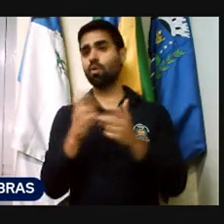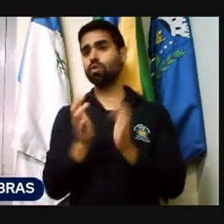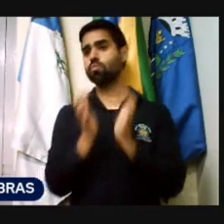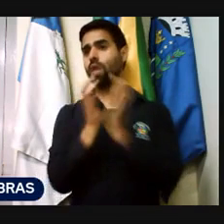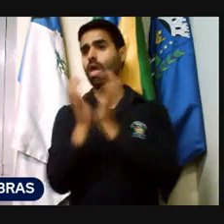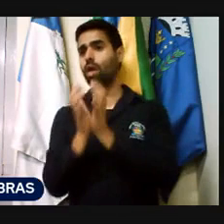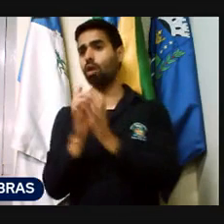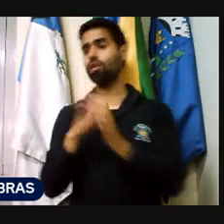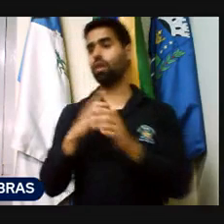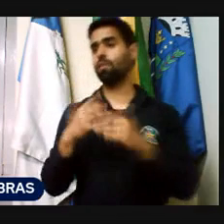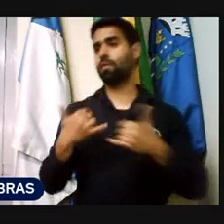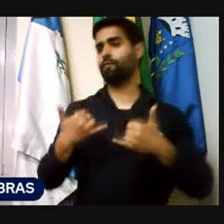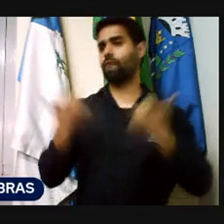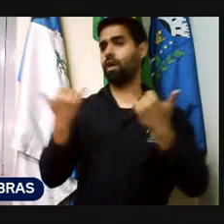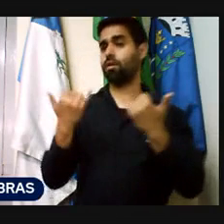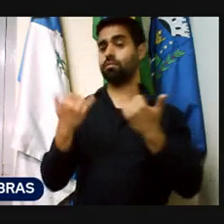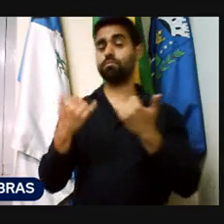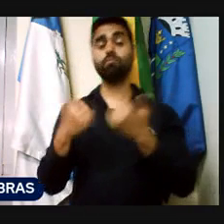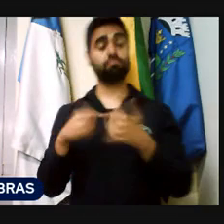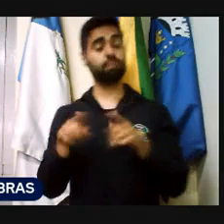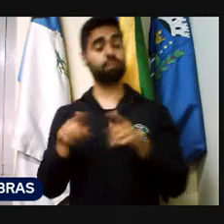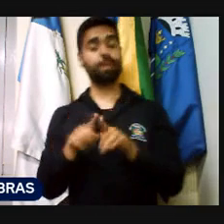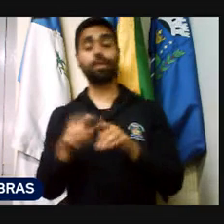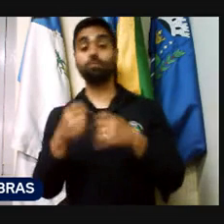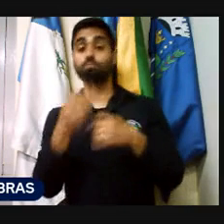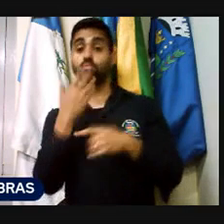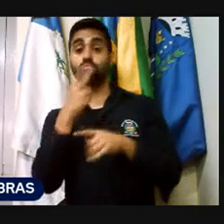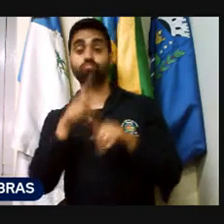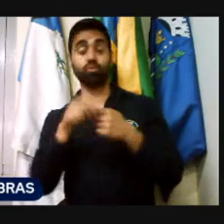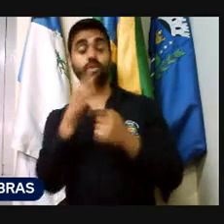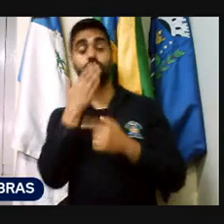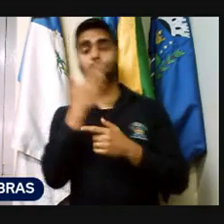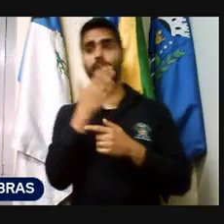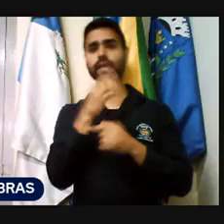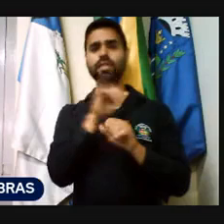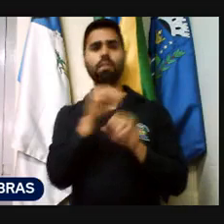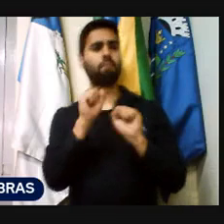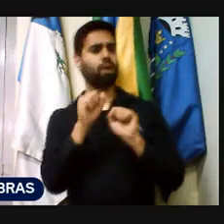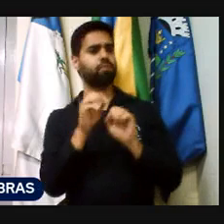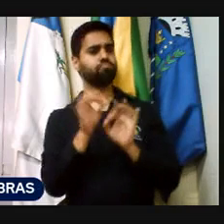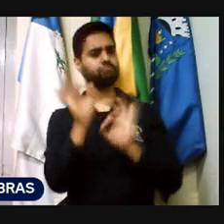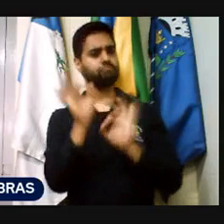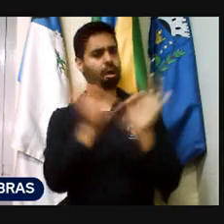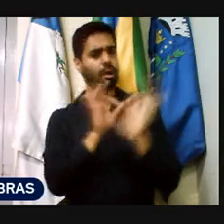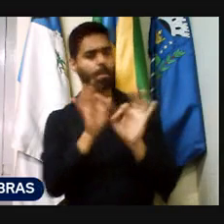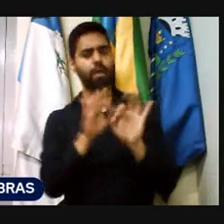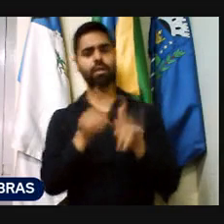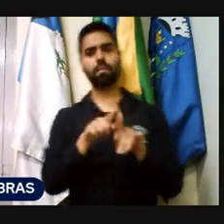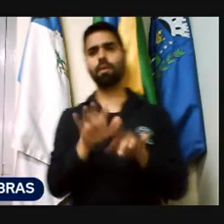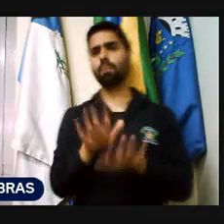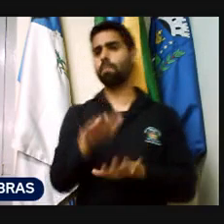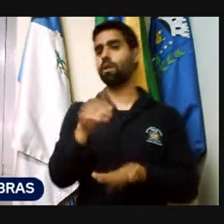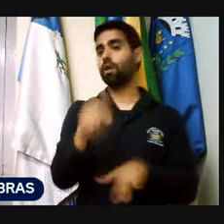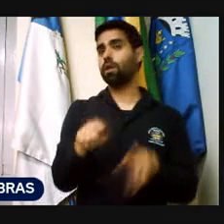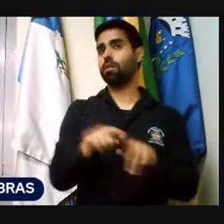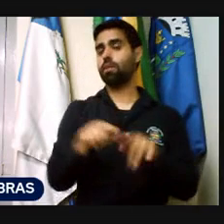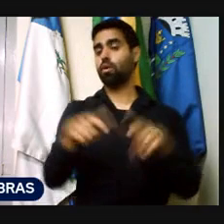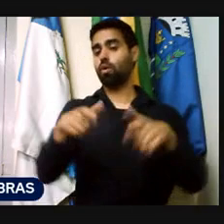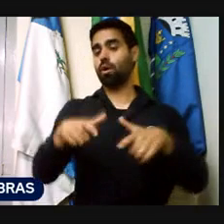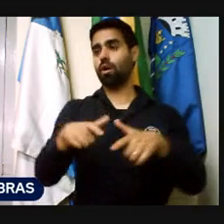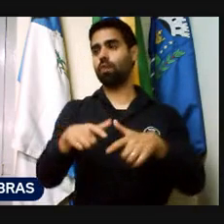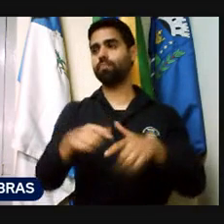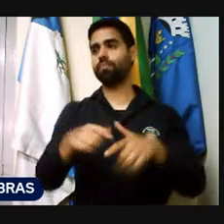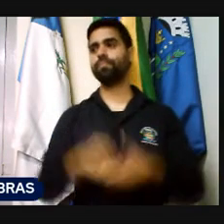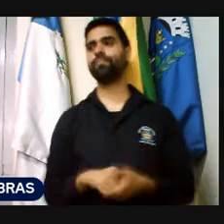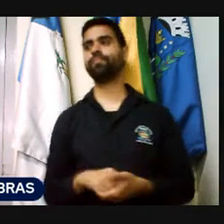alguns festivais que acontecem naquele espaço. Então, a gente pede com carinho para que a gente possa deixar de uma forma utilizável aquele espaço, através de